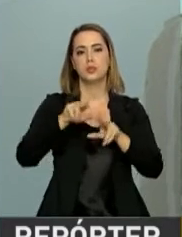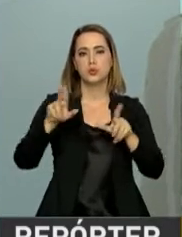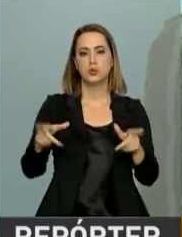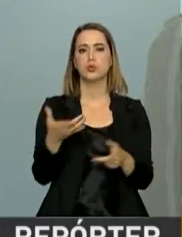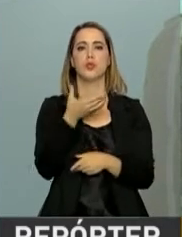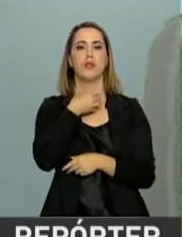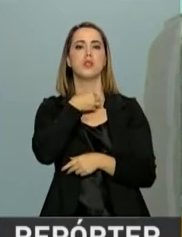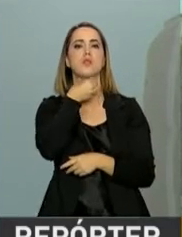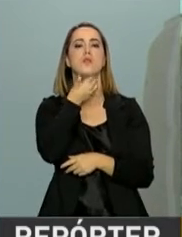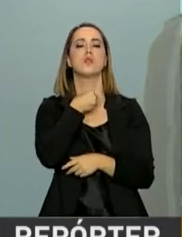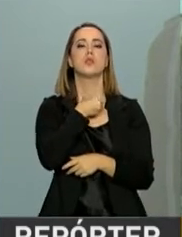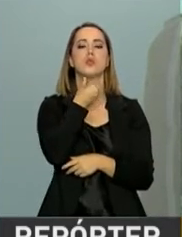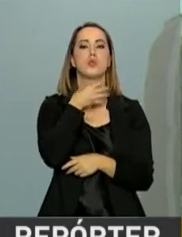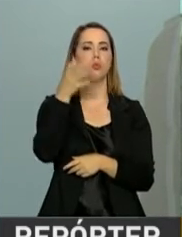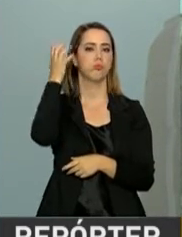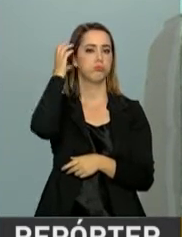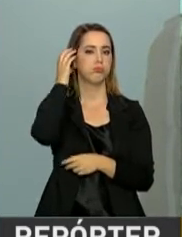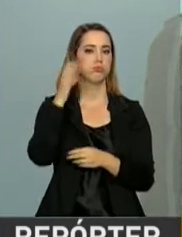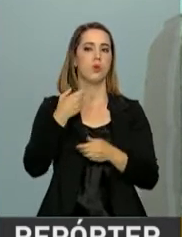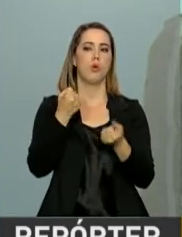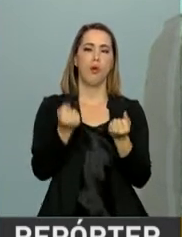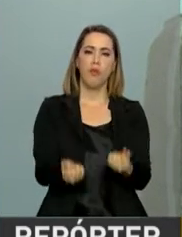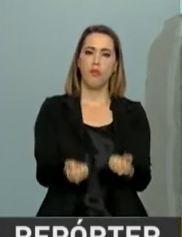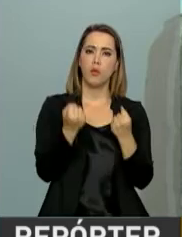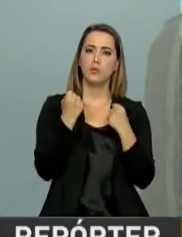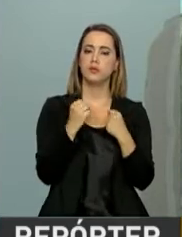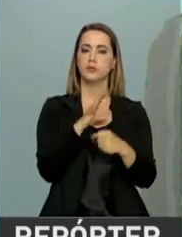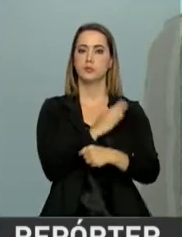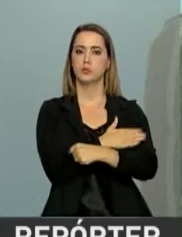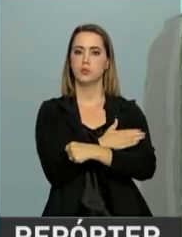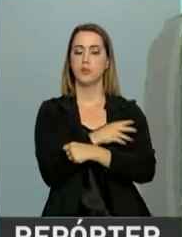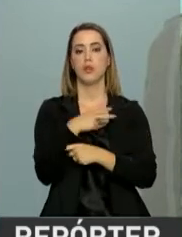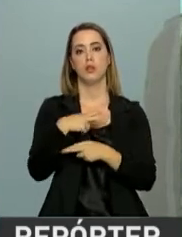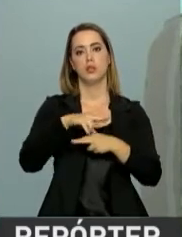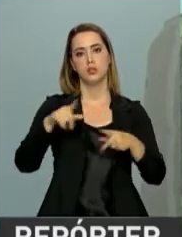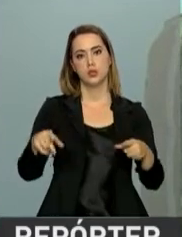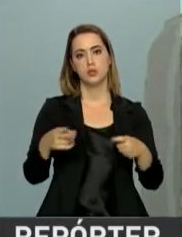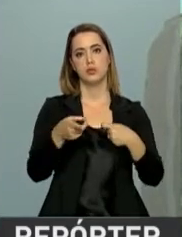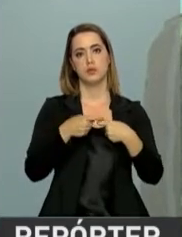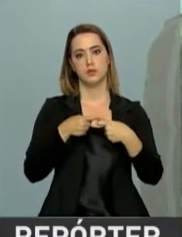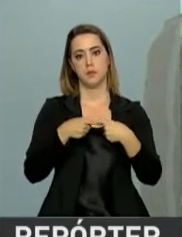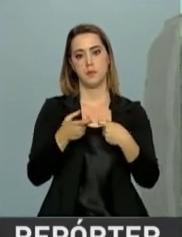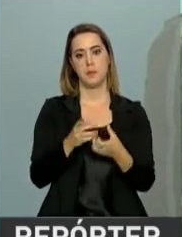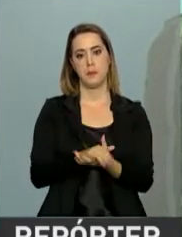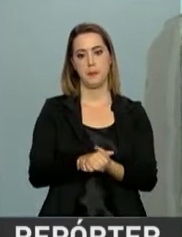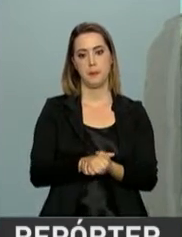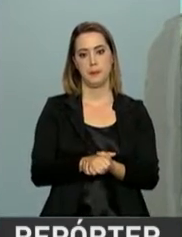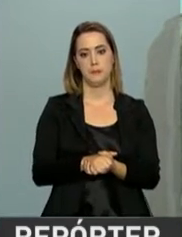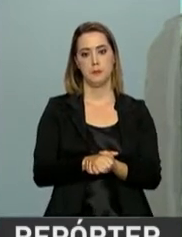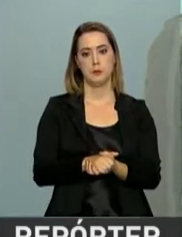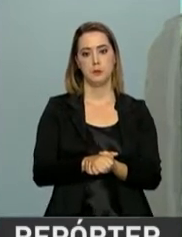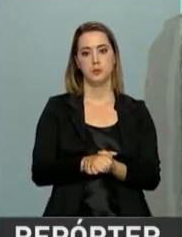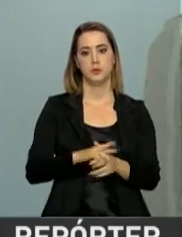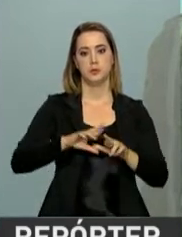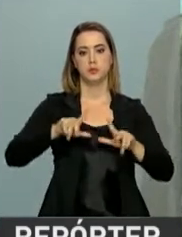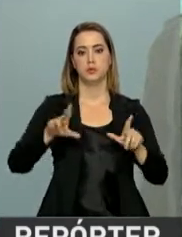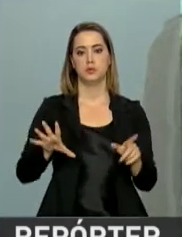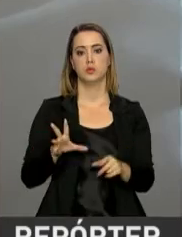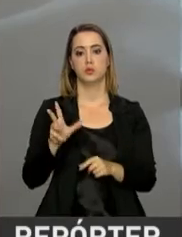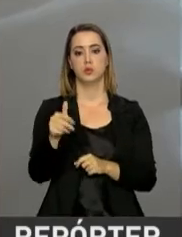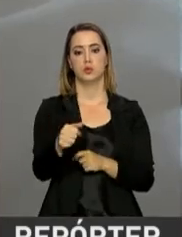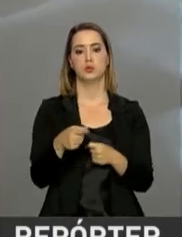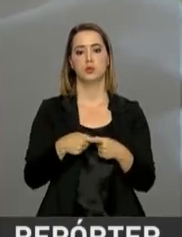fonoaudióloga, aí tem a DIP, aí tem pediatra normal, tem a neuro e a gente passou pela genética. Aí todo todos esses